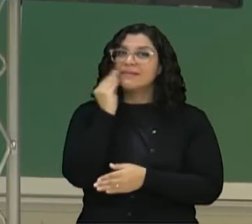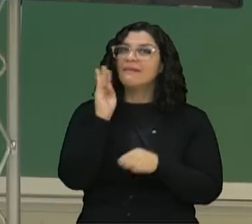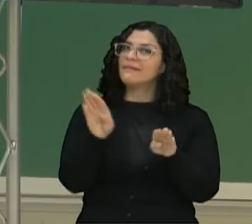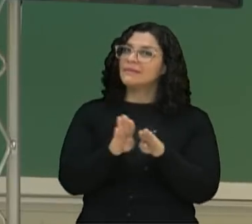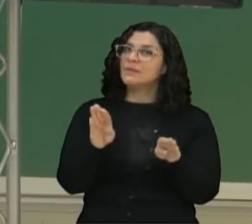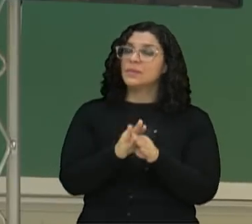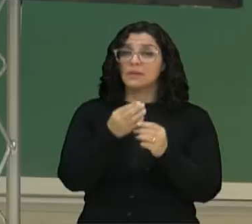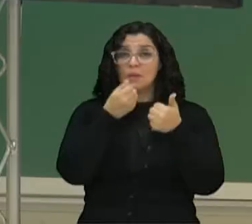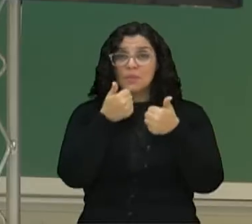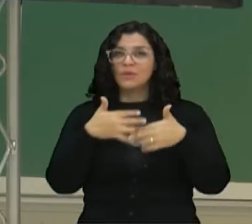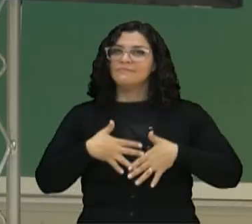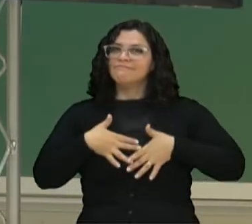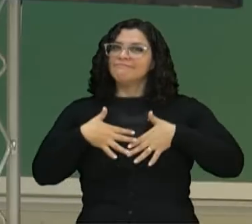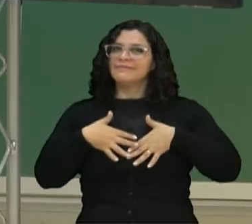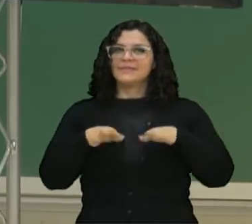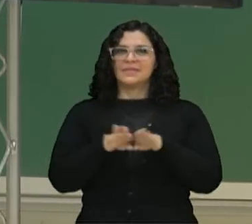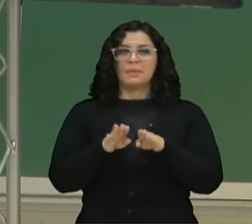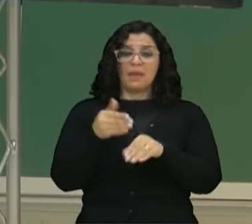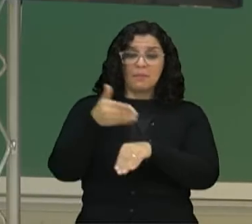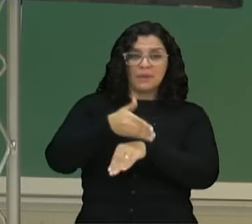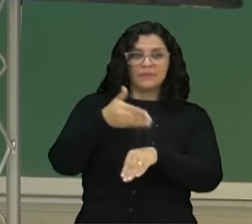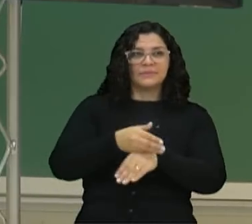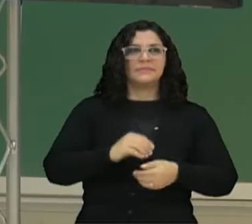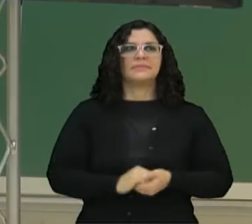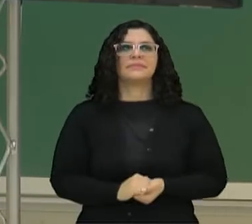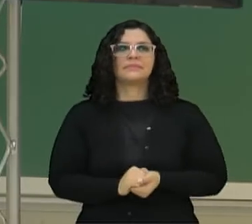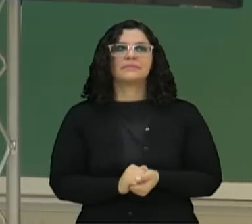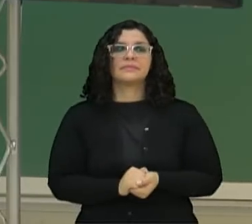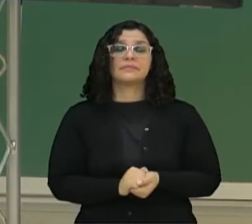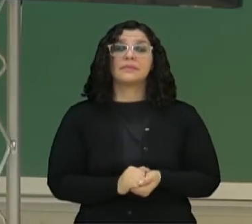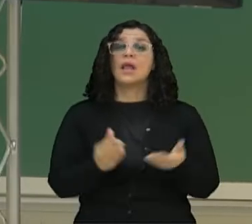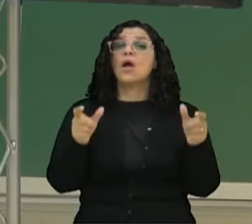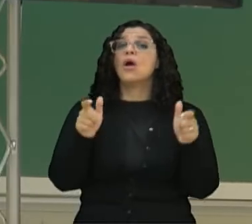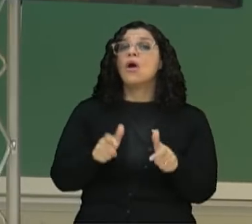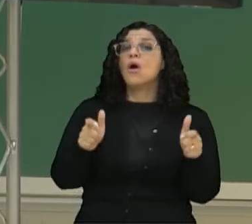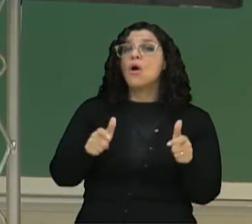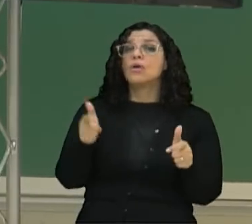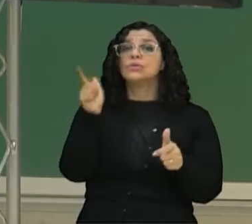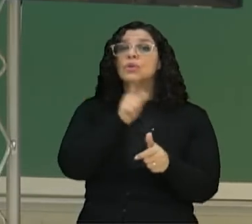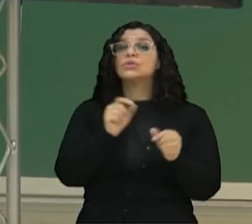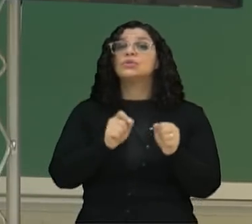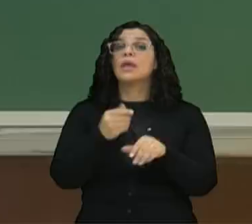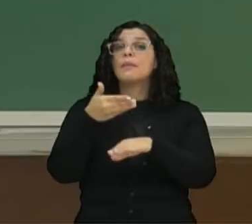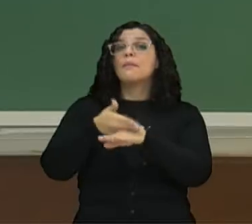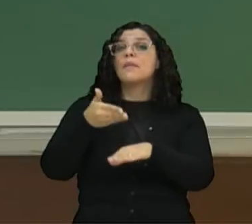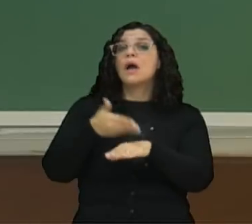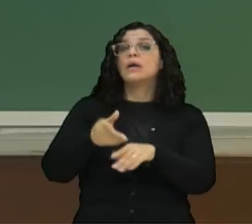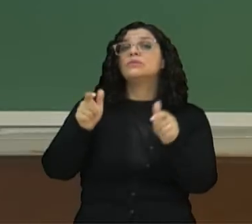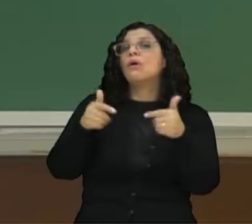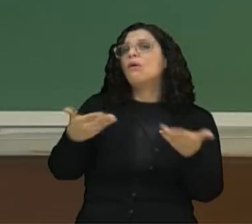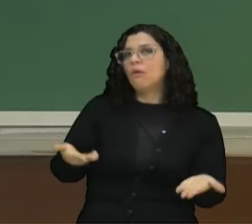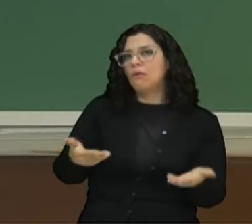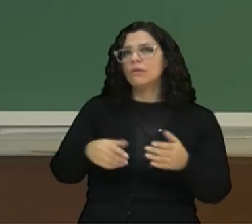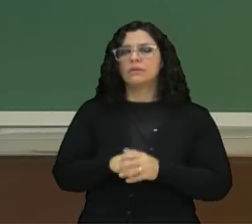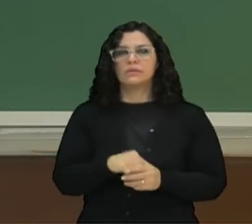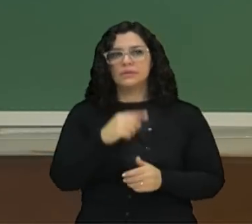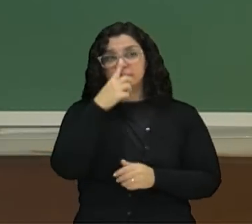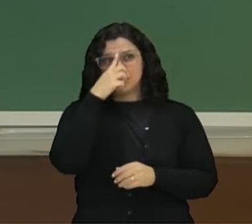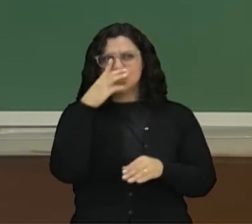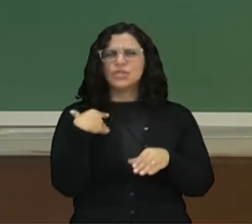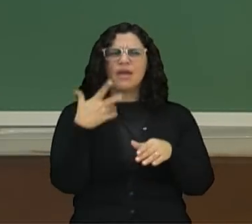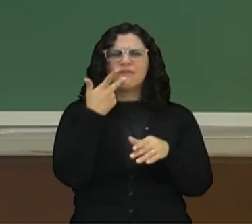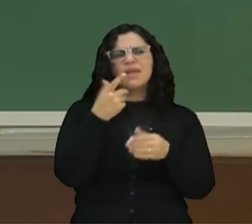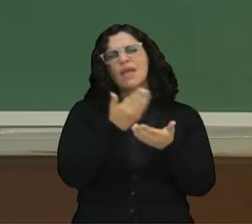traz muita gratificação para quem participa. Na sequência, vamos falar um pouquinho sobre os locais da prática. Eu já dei